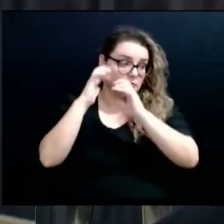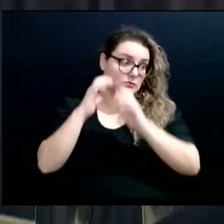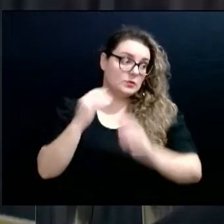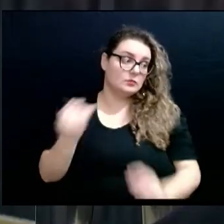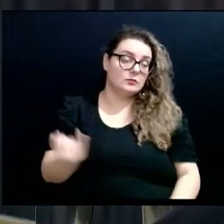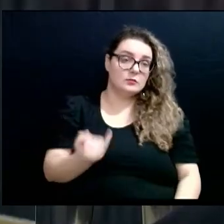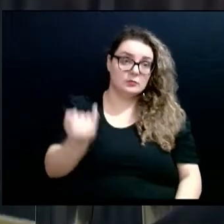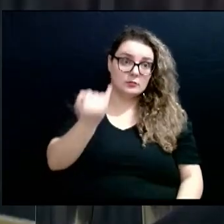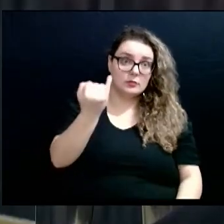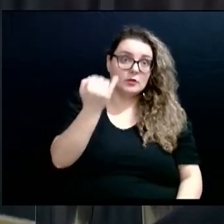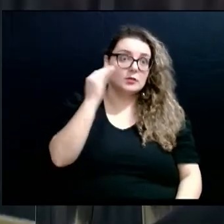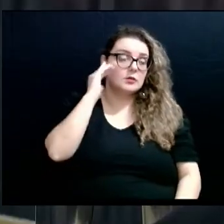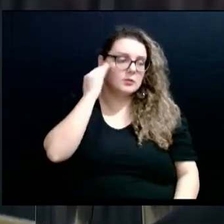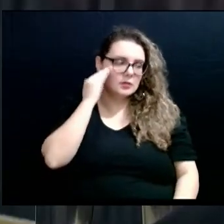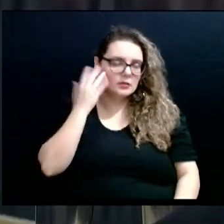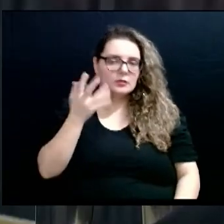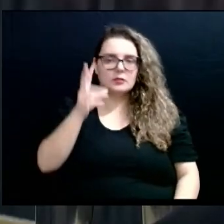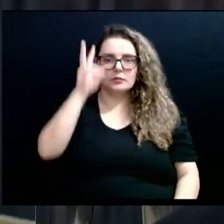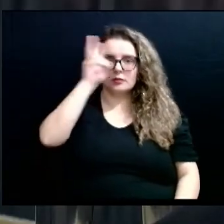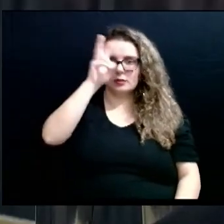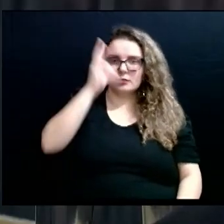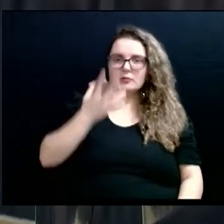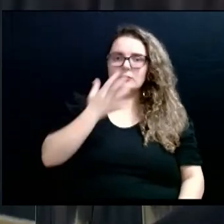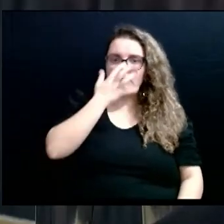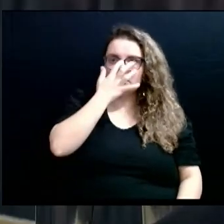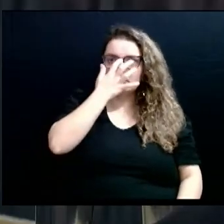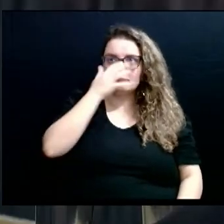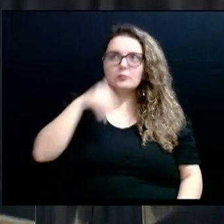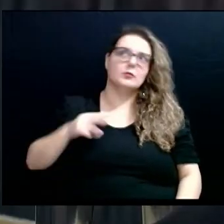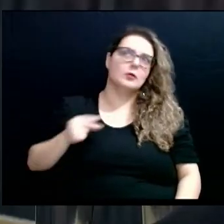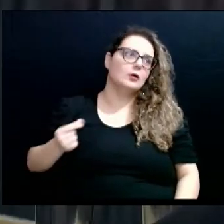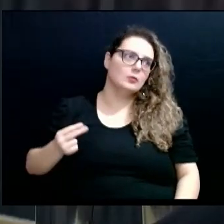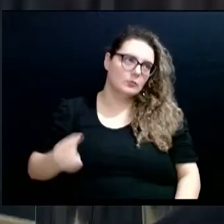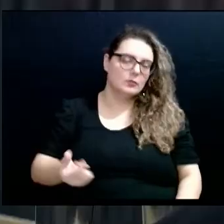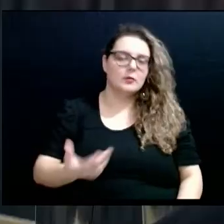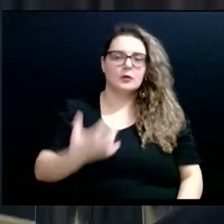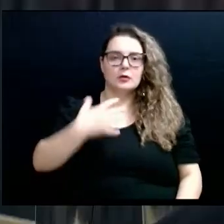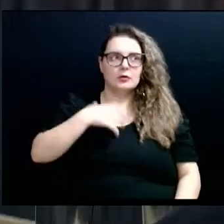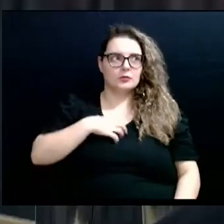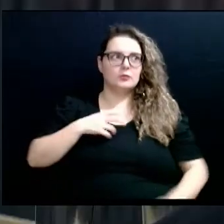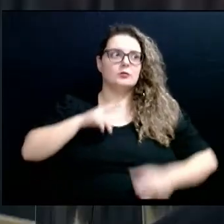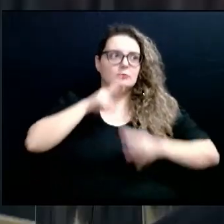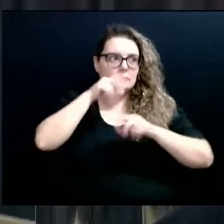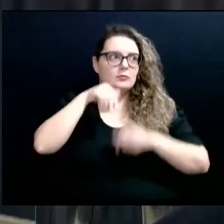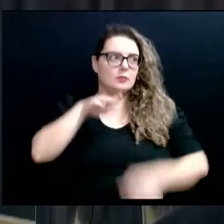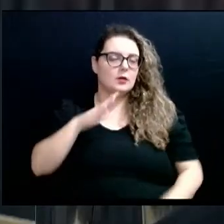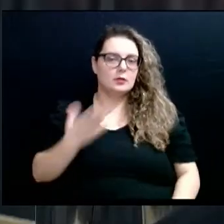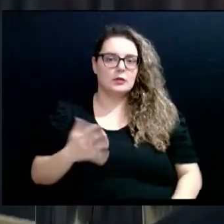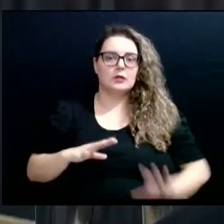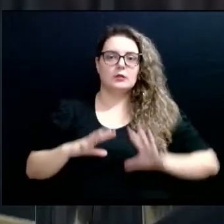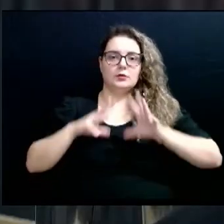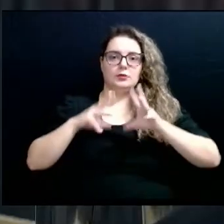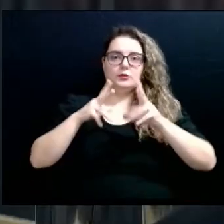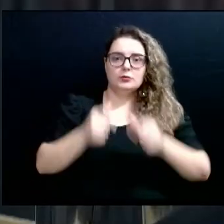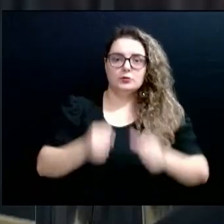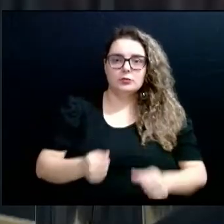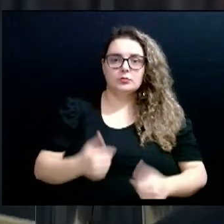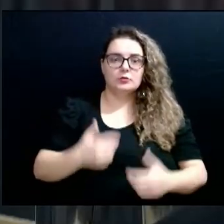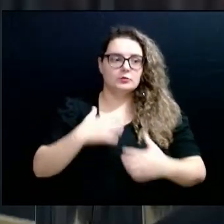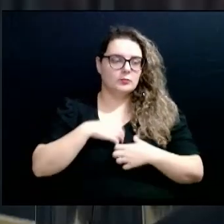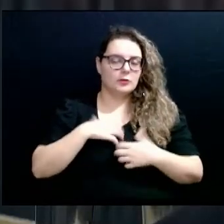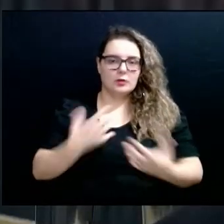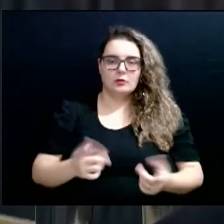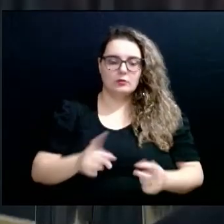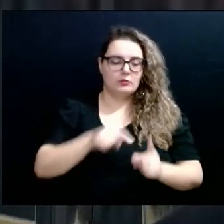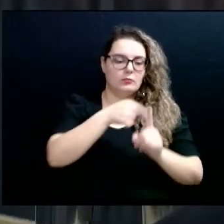ele lembra por mais tempo e de uma maneira mais forte, né? Então tudo que tem uma emoção, seja positiva,